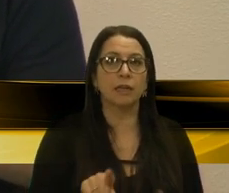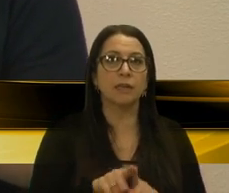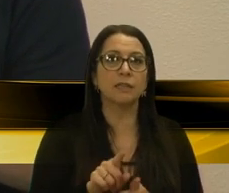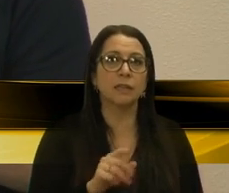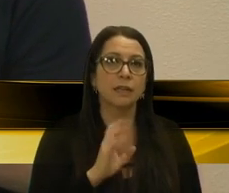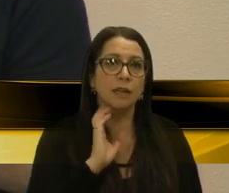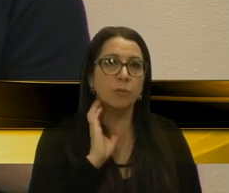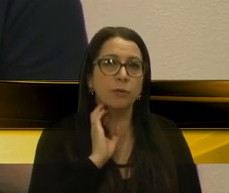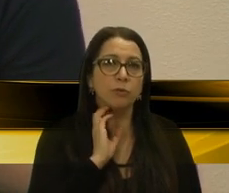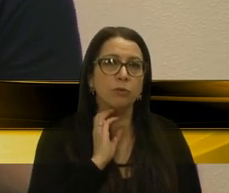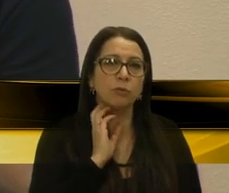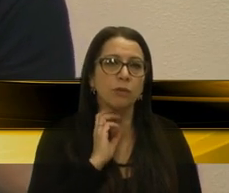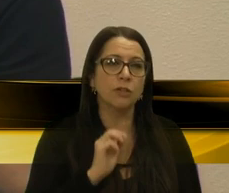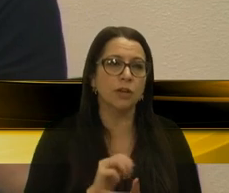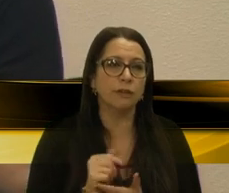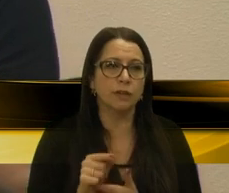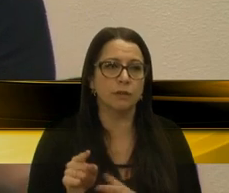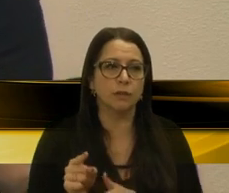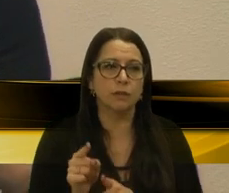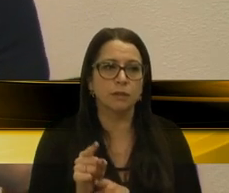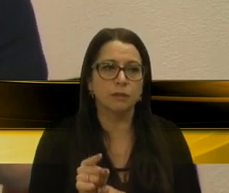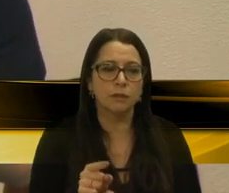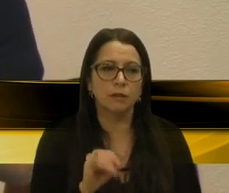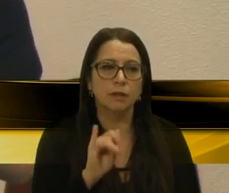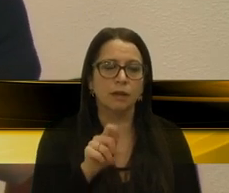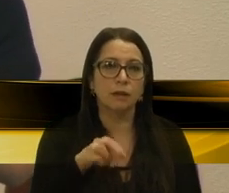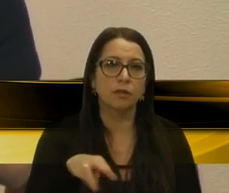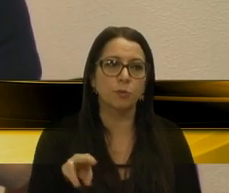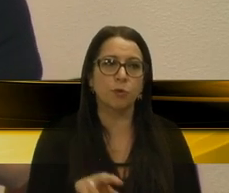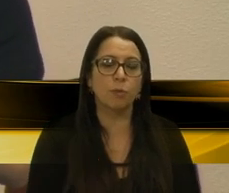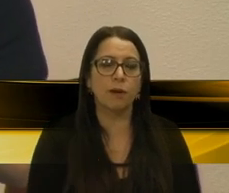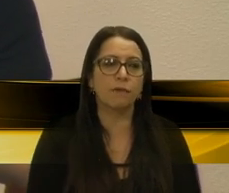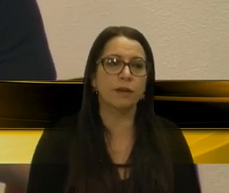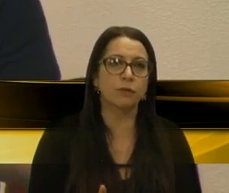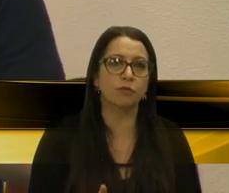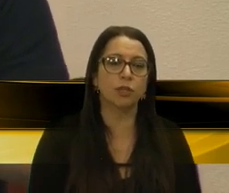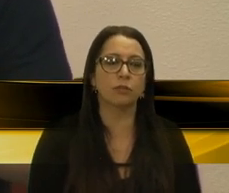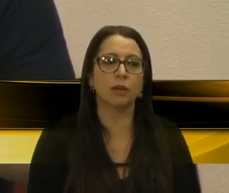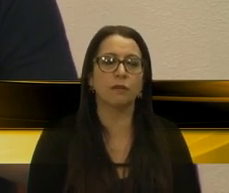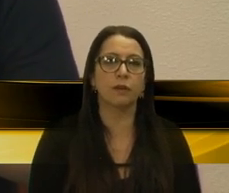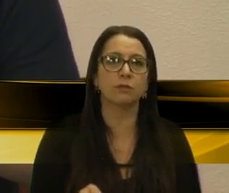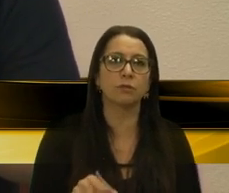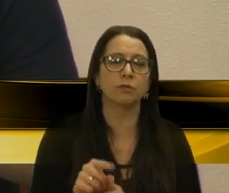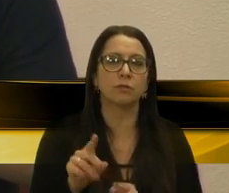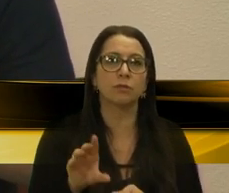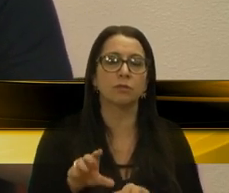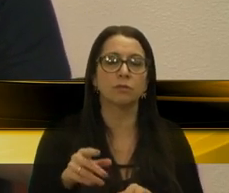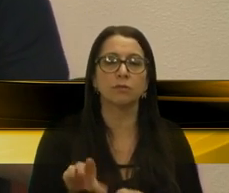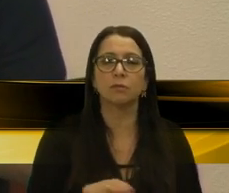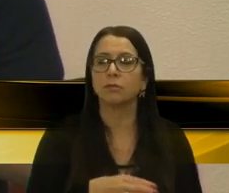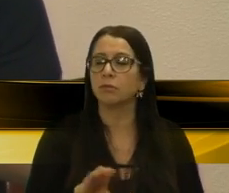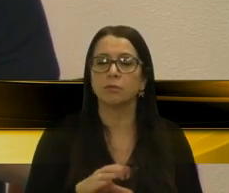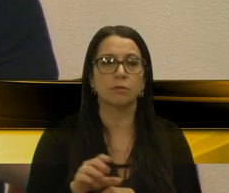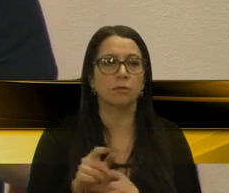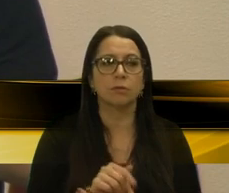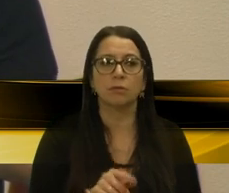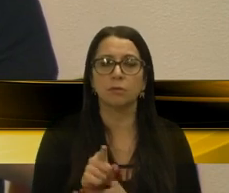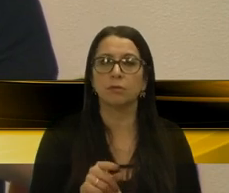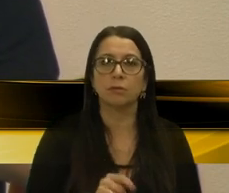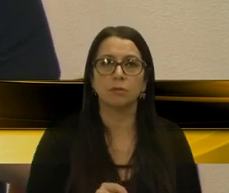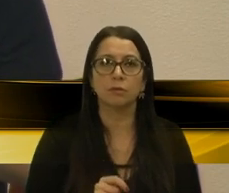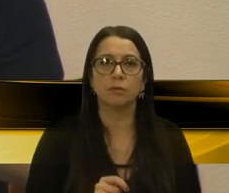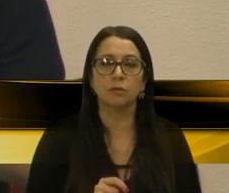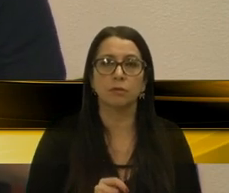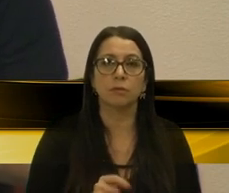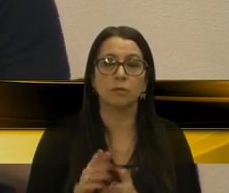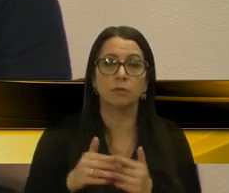parecer favorável do IGAN, e tem o parecer de constitucionalidade também aqui, da relatoria,